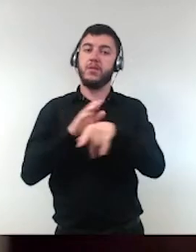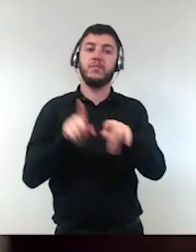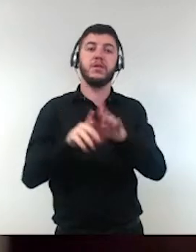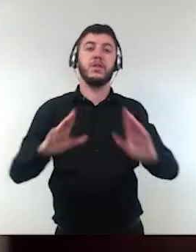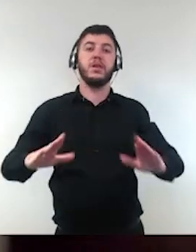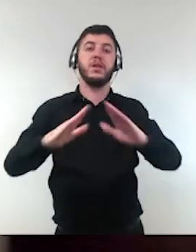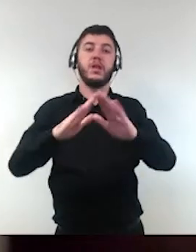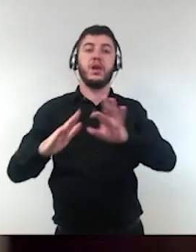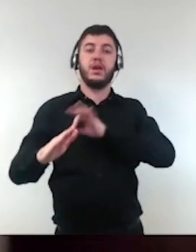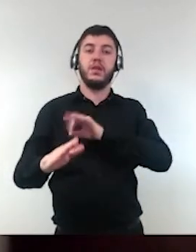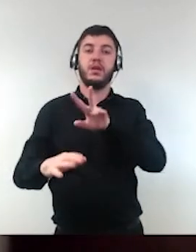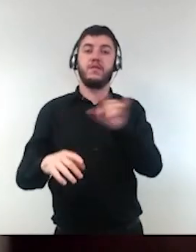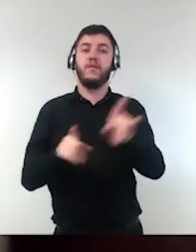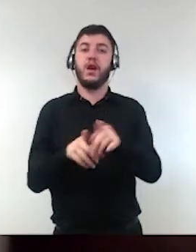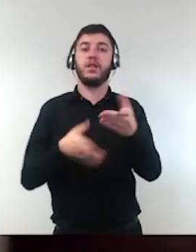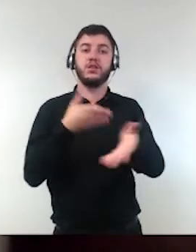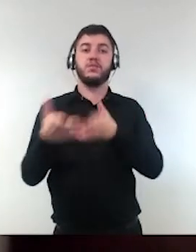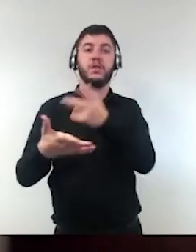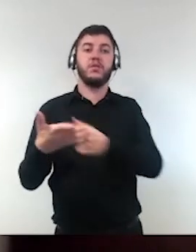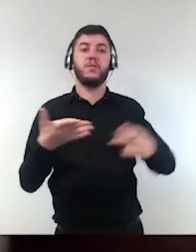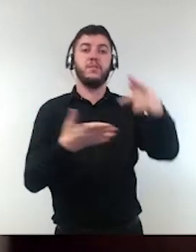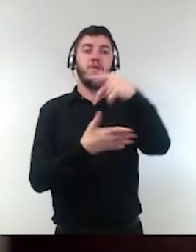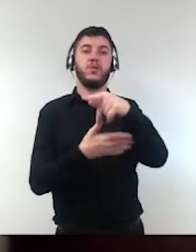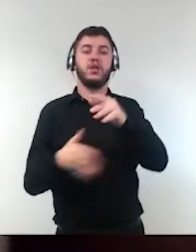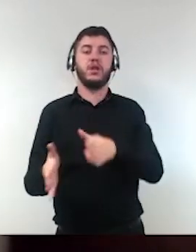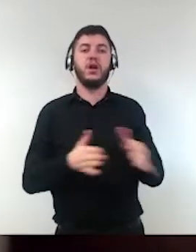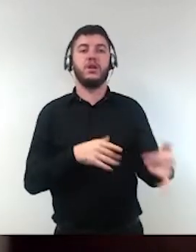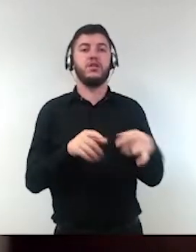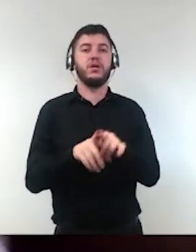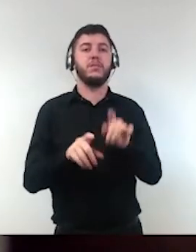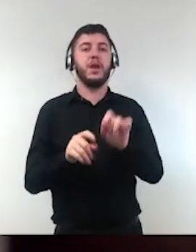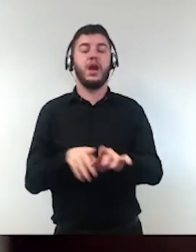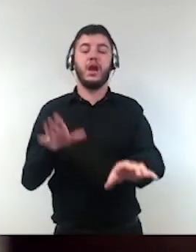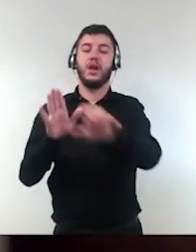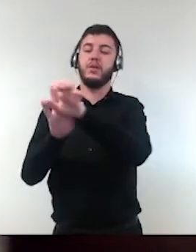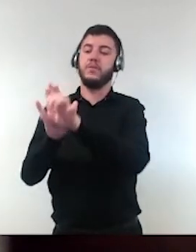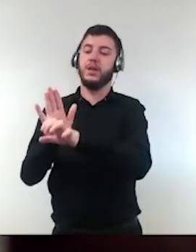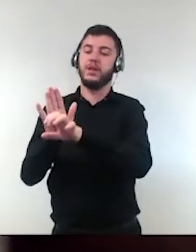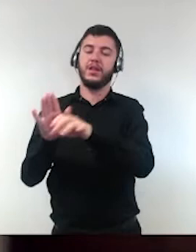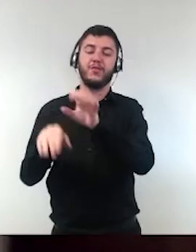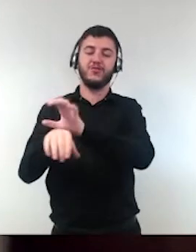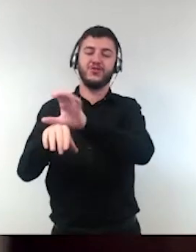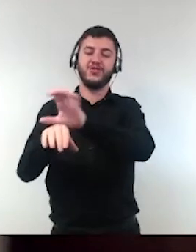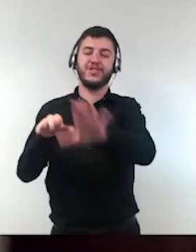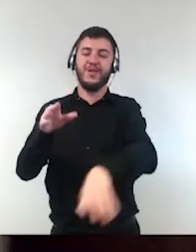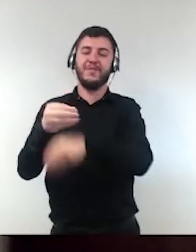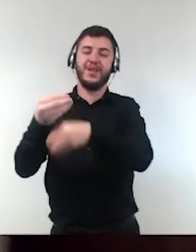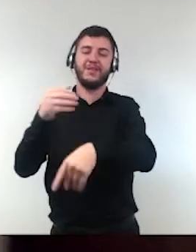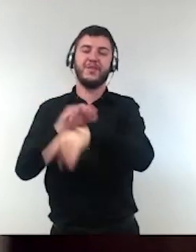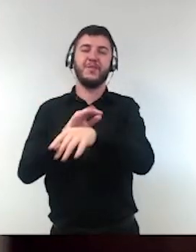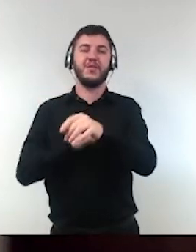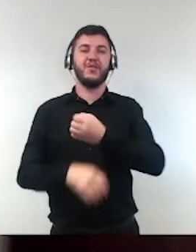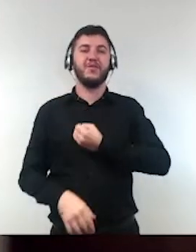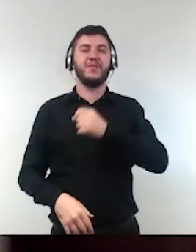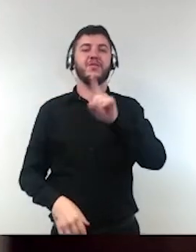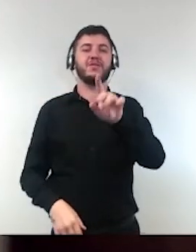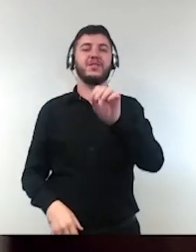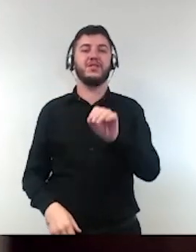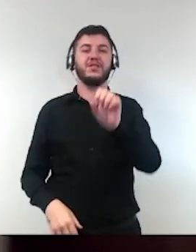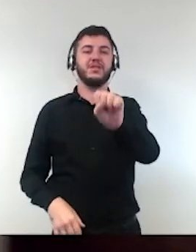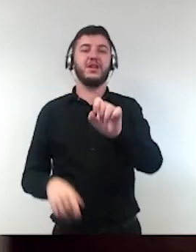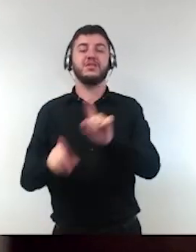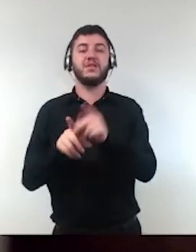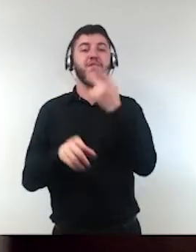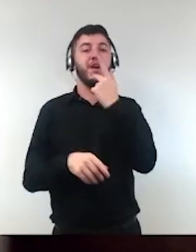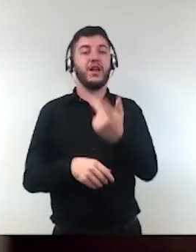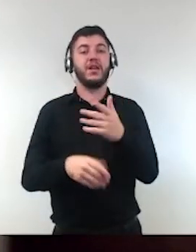atendimento seja prioritário. A emenda constitucional 107, que alterou o prazo das eleições, então o parlamento brasileiro foi